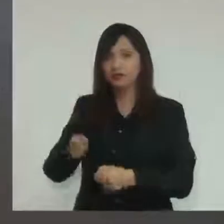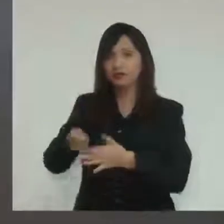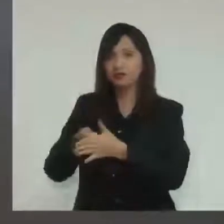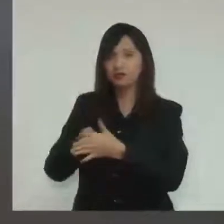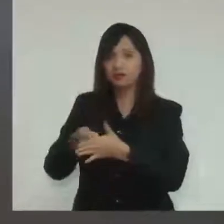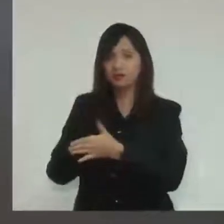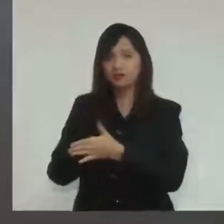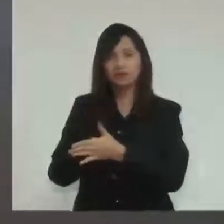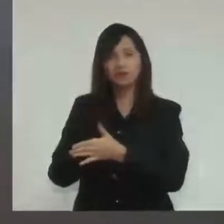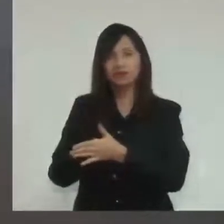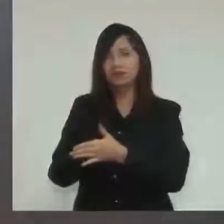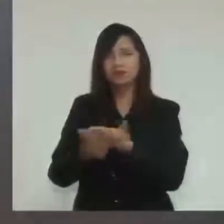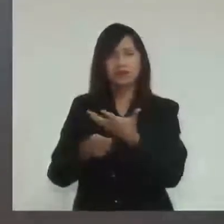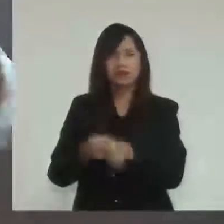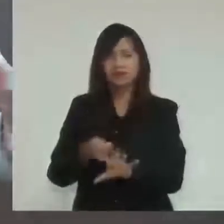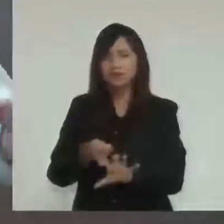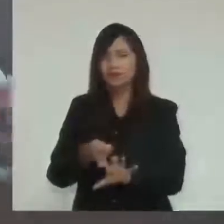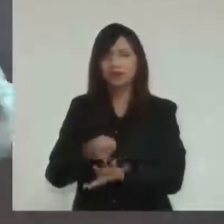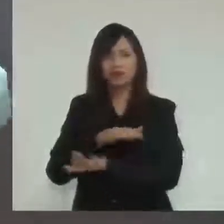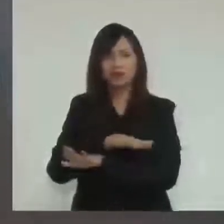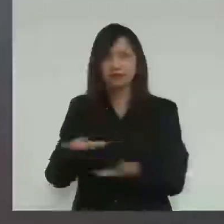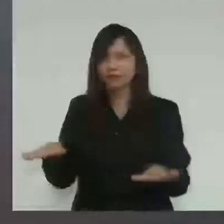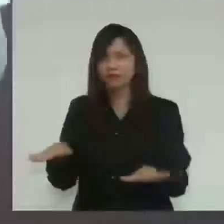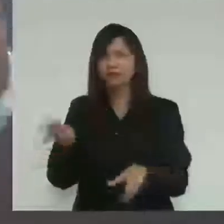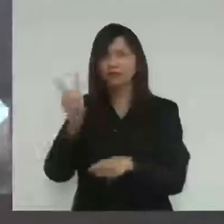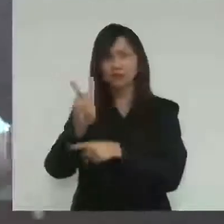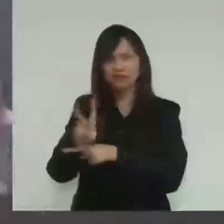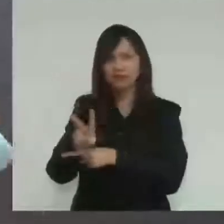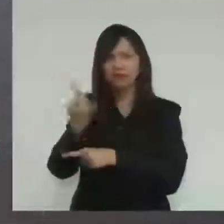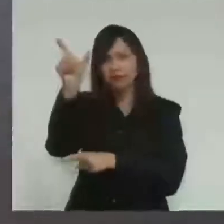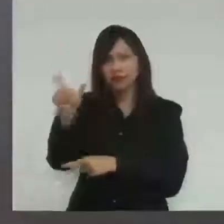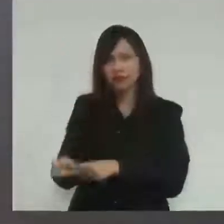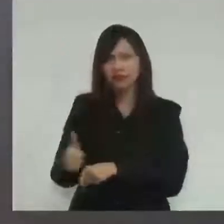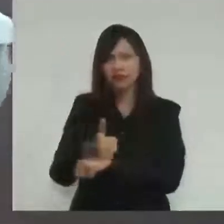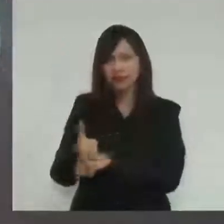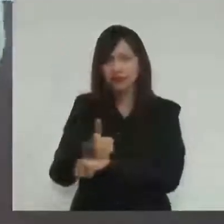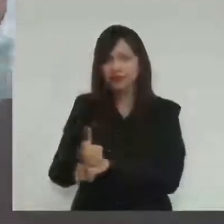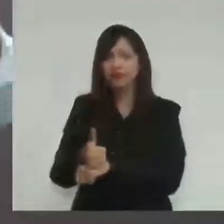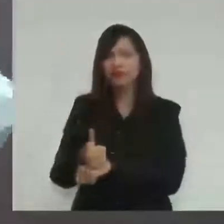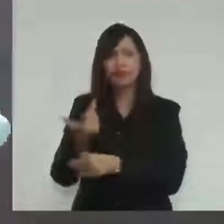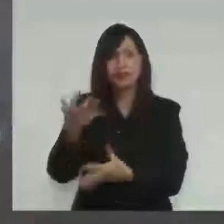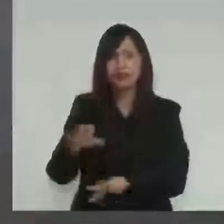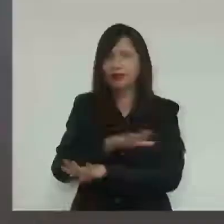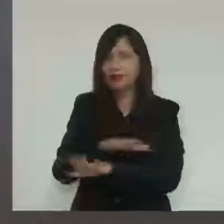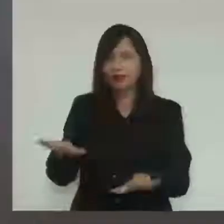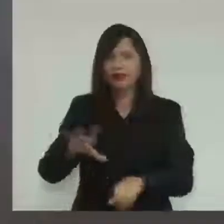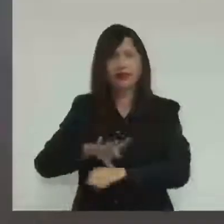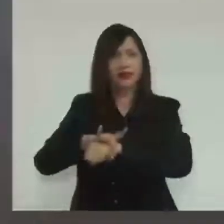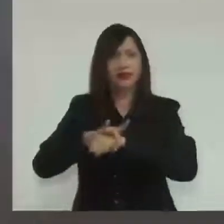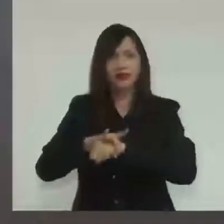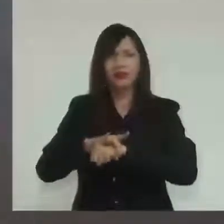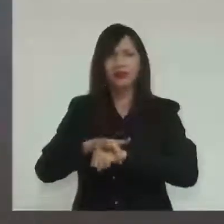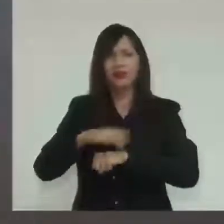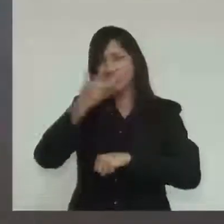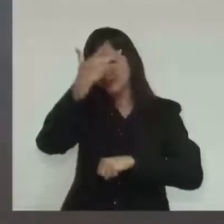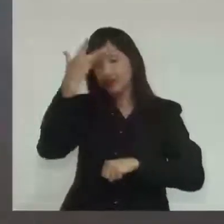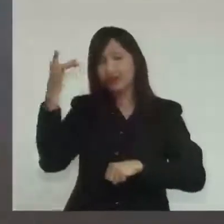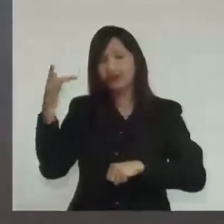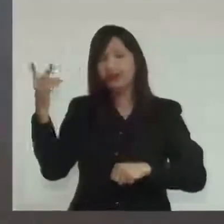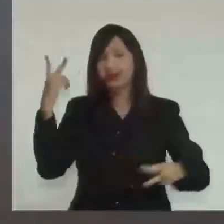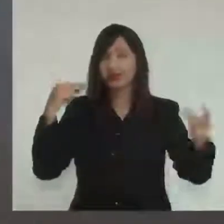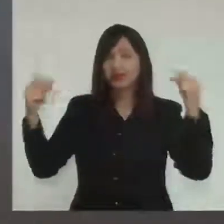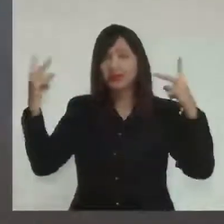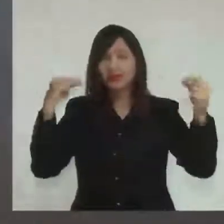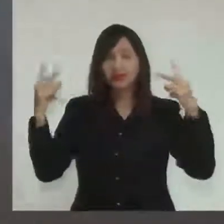cobrança. Nós não estamos querendo acabar com a guarda, não queremos acabar com a segurança, esse discurso fatalista que alguns fazem, que eu não concordo, eu